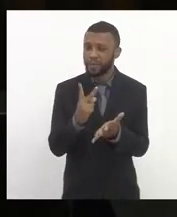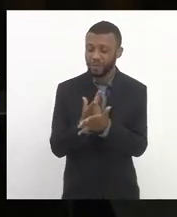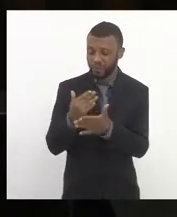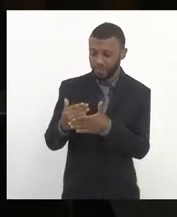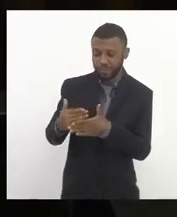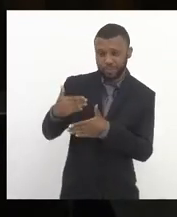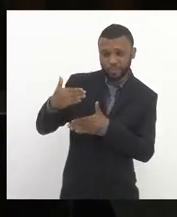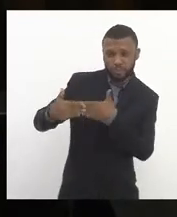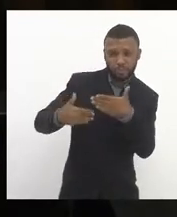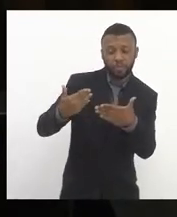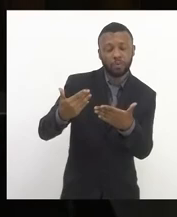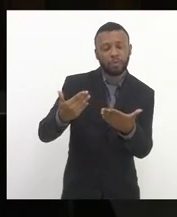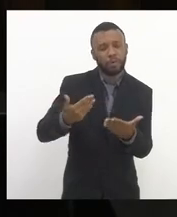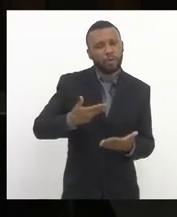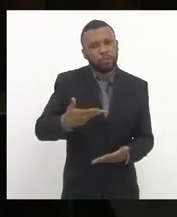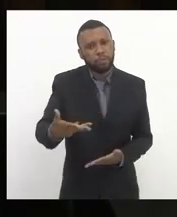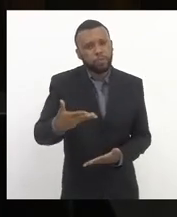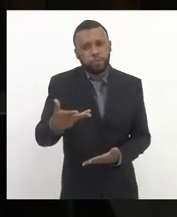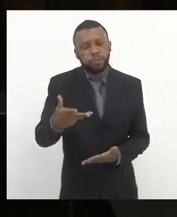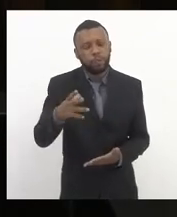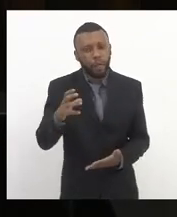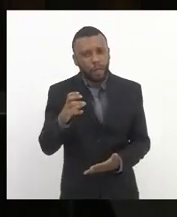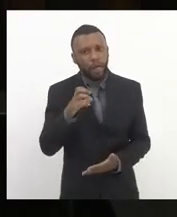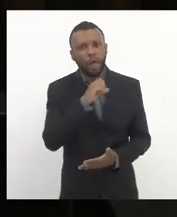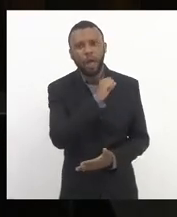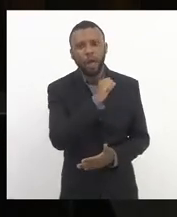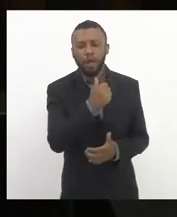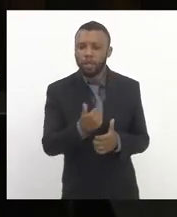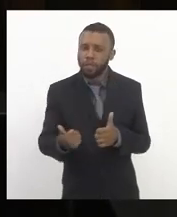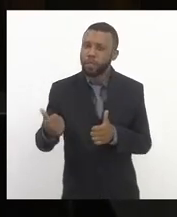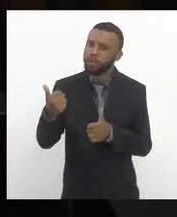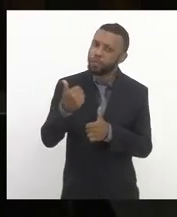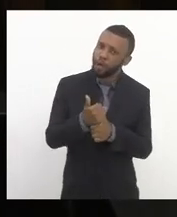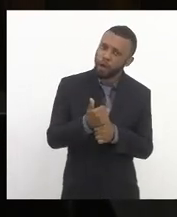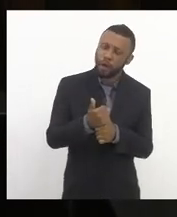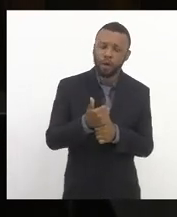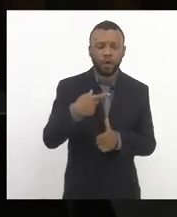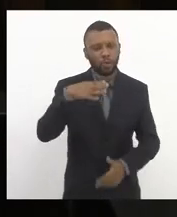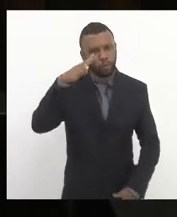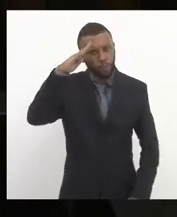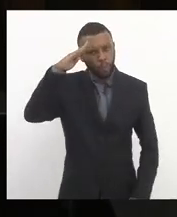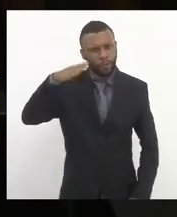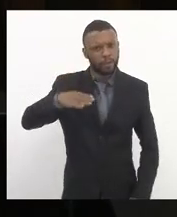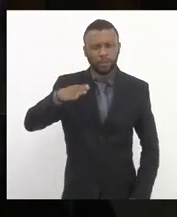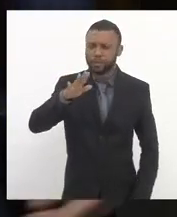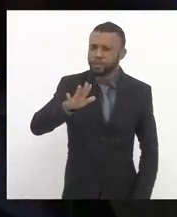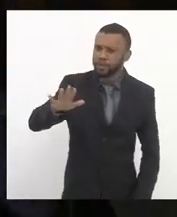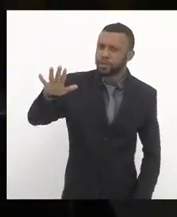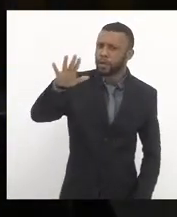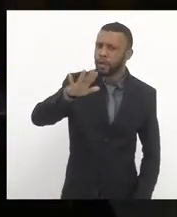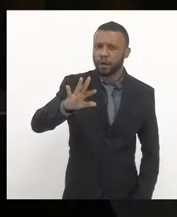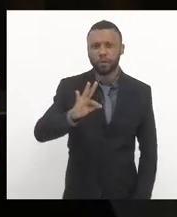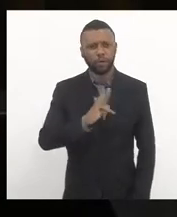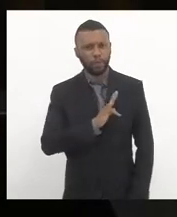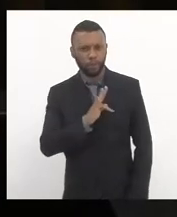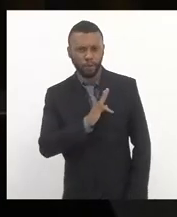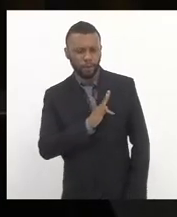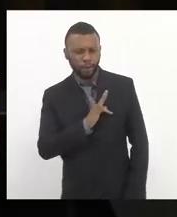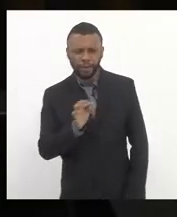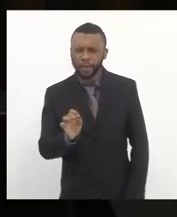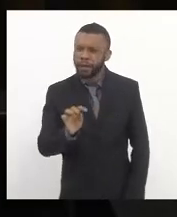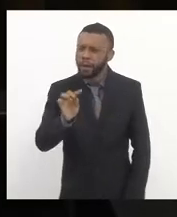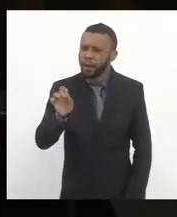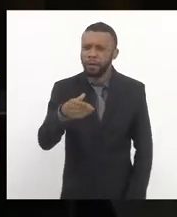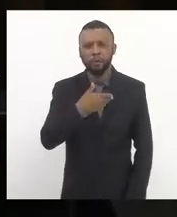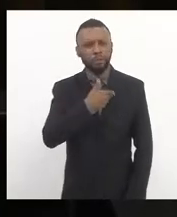e uma troca repentina do comandante-geral da Polícia Militar. Será que o governo do